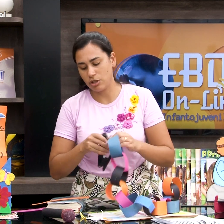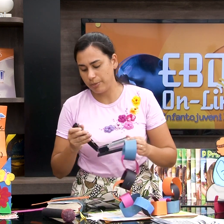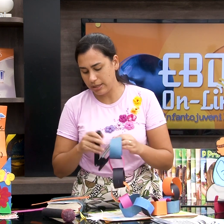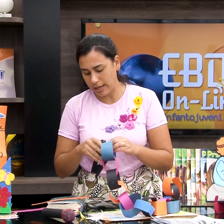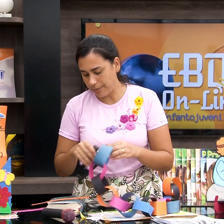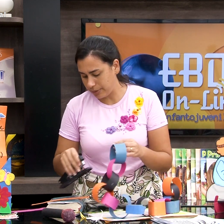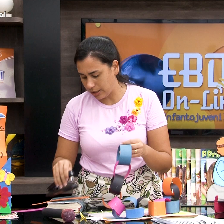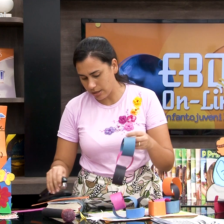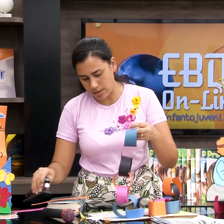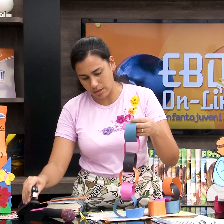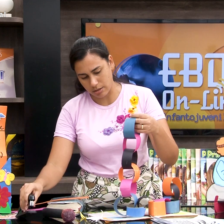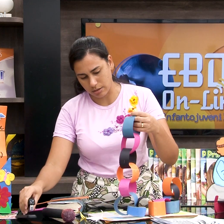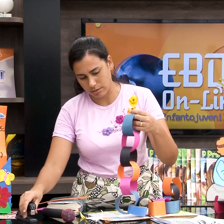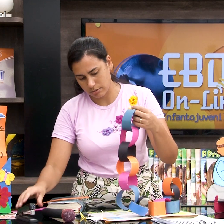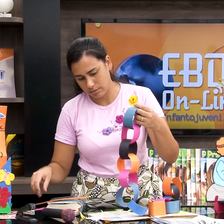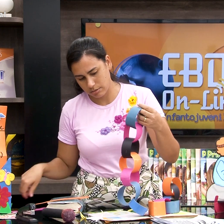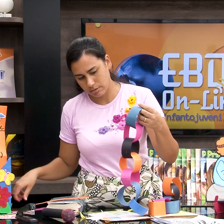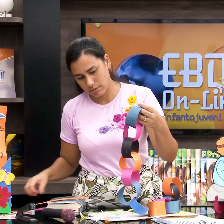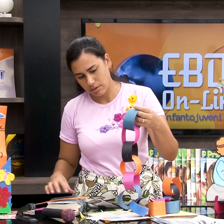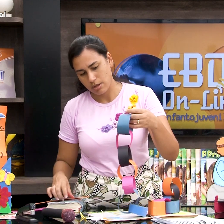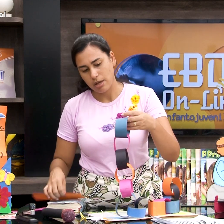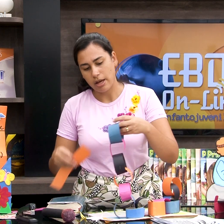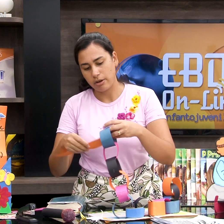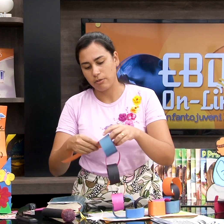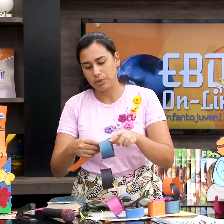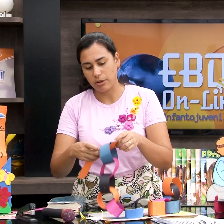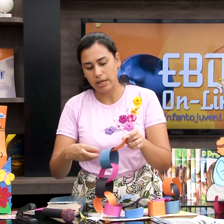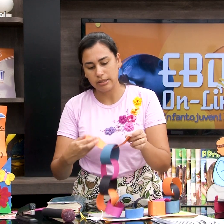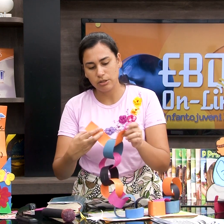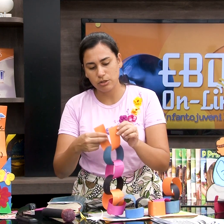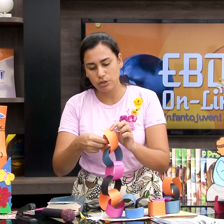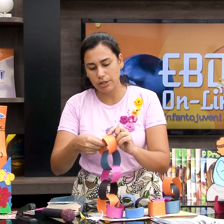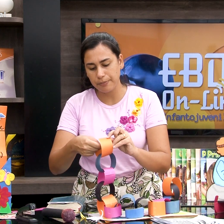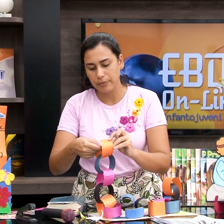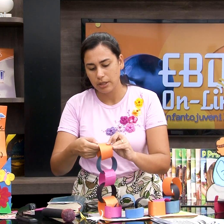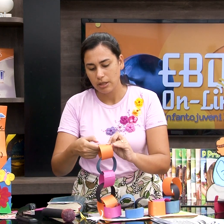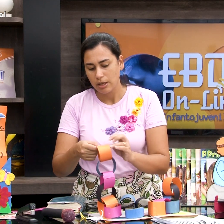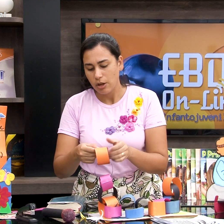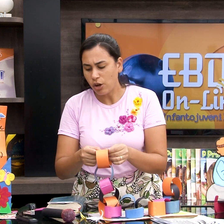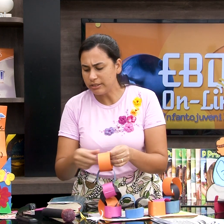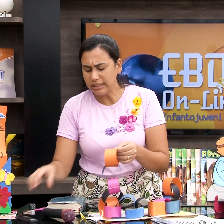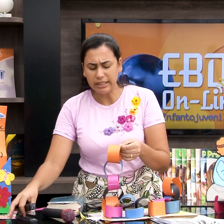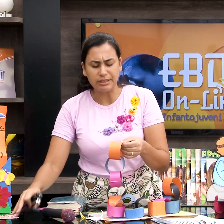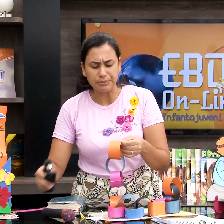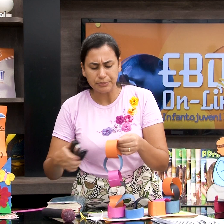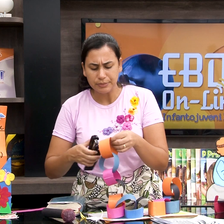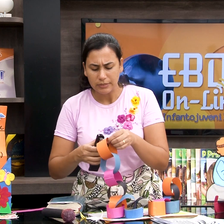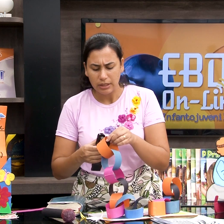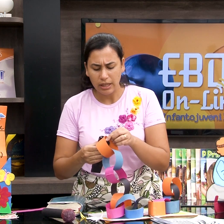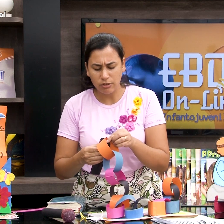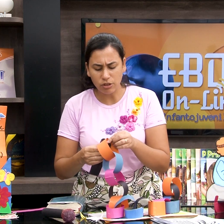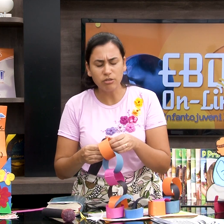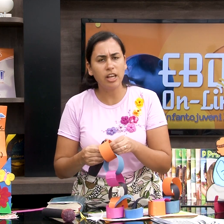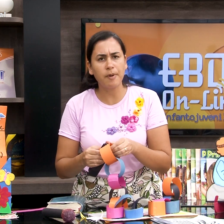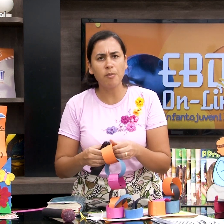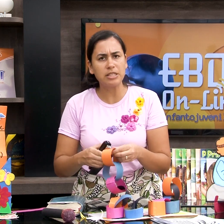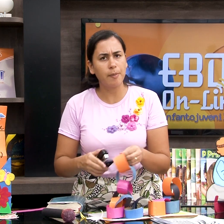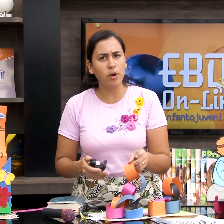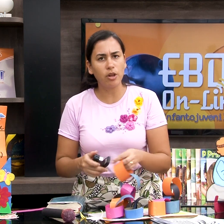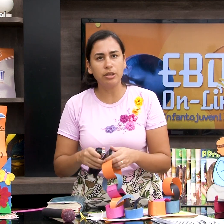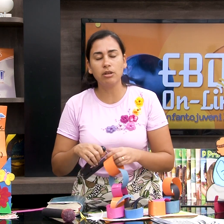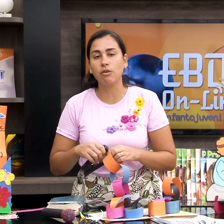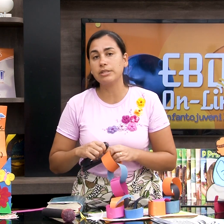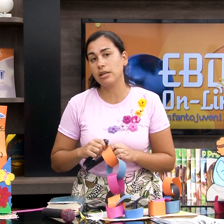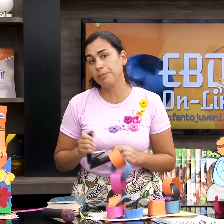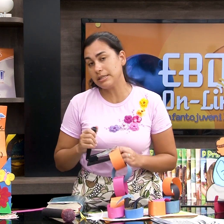Ó, já aumentei a minha. Agora vou botar o laranja. Ô, tia, eu não tô com dinheiro pra comprar